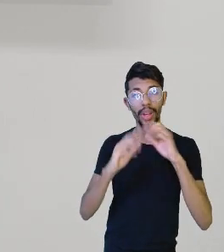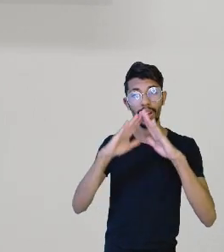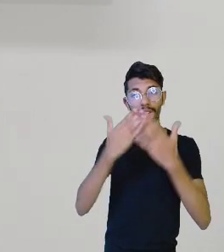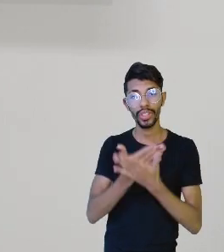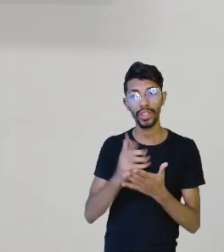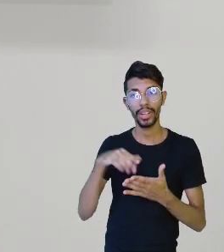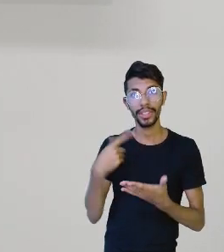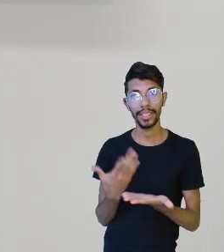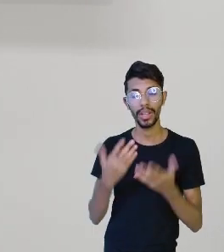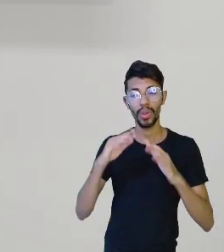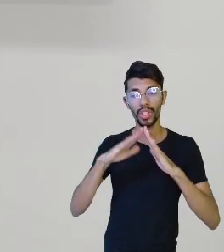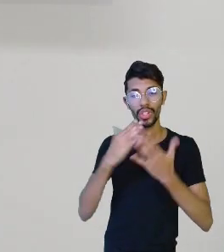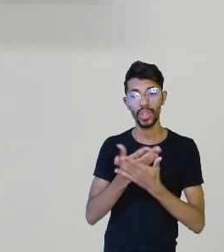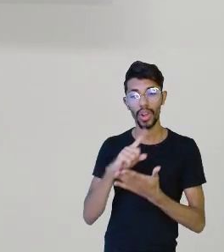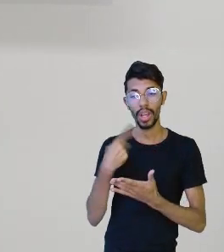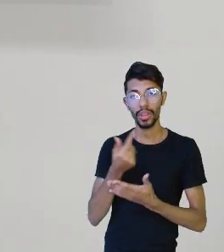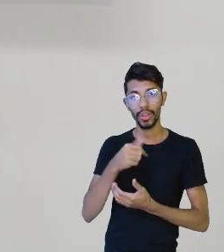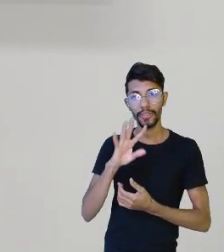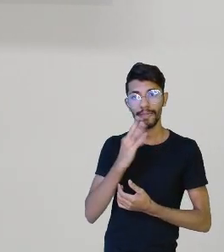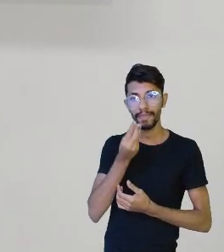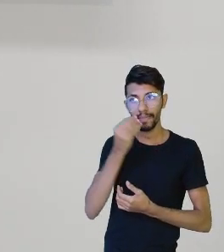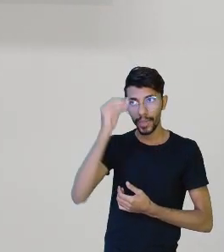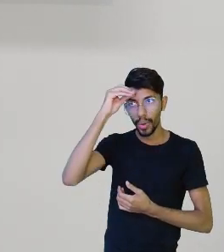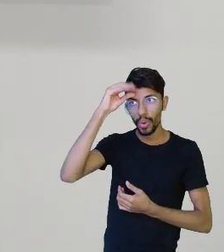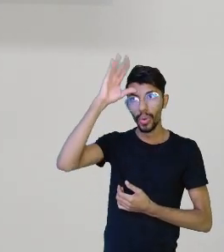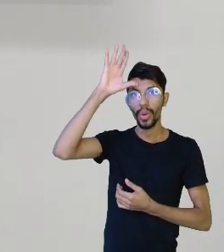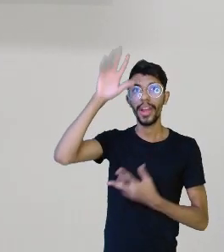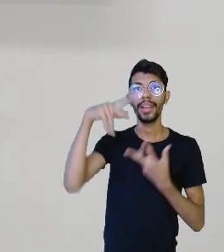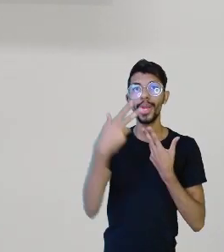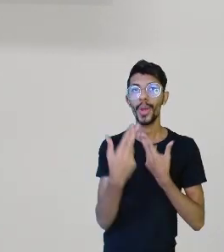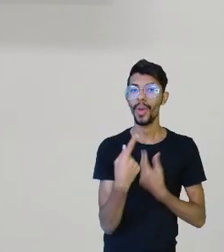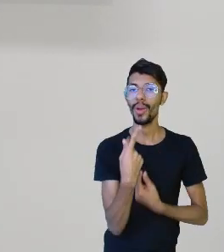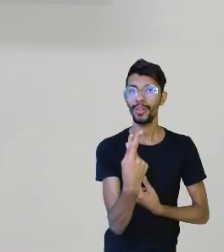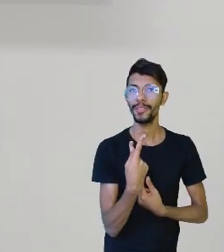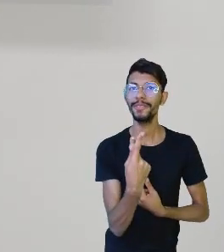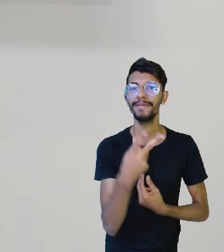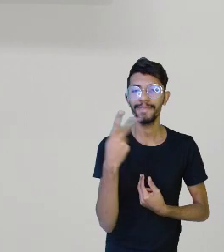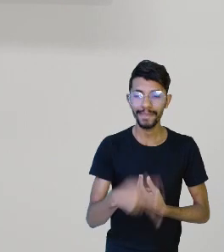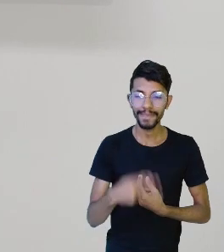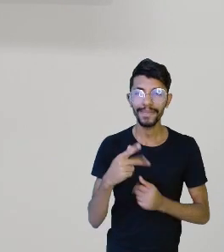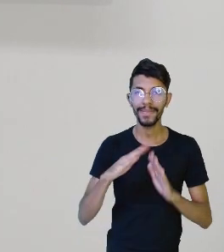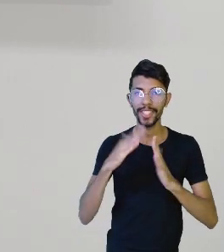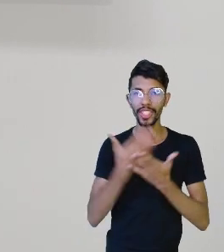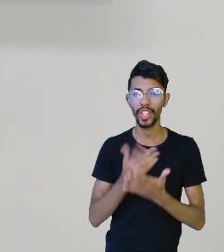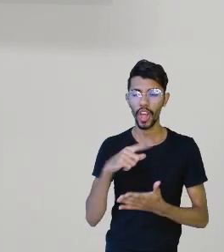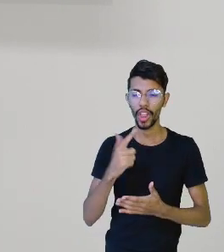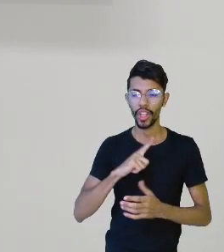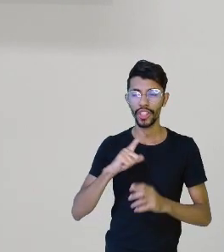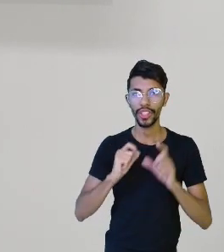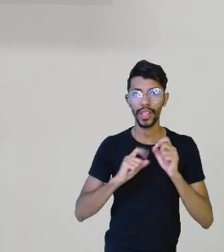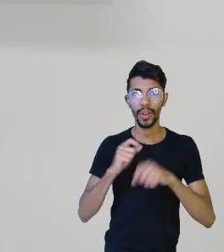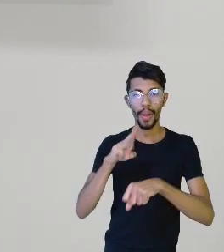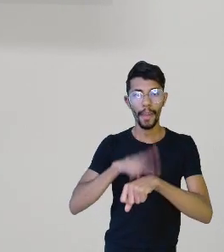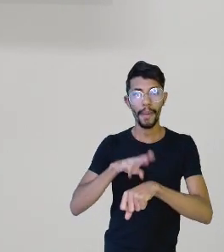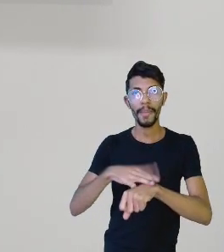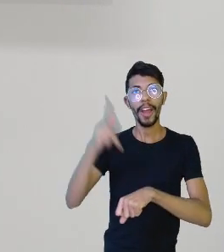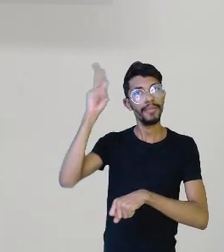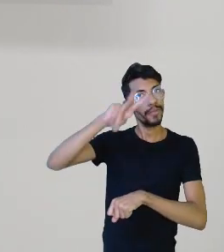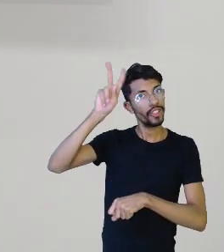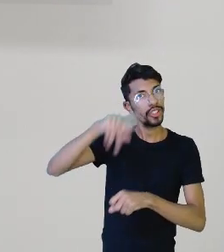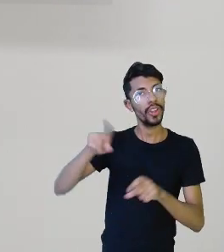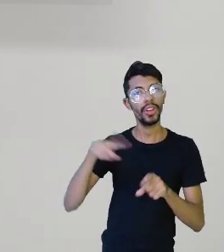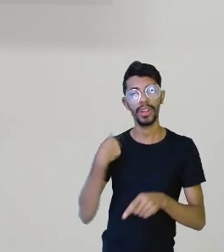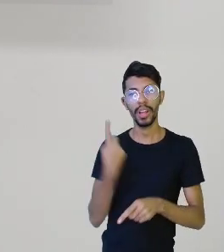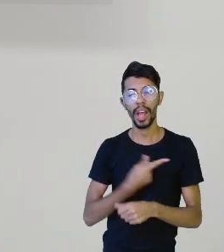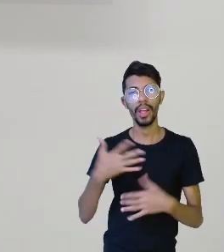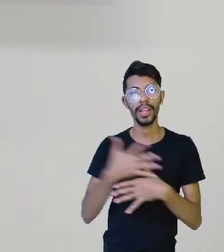escola, a gente adquire muito conhecimento. Como a nossa escola aqui. Nós estamos também vivendo um momento histórico para a nossa